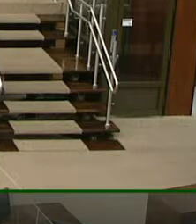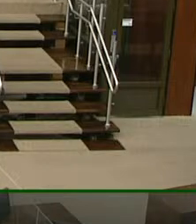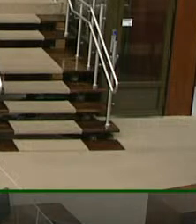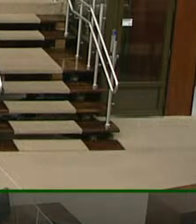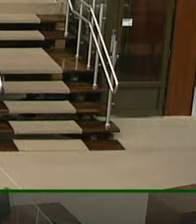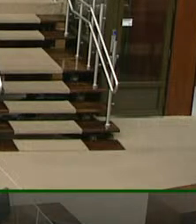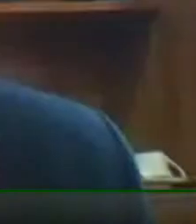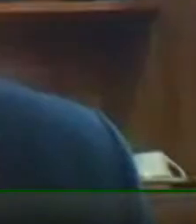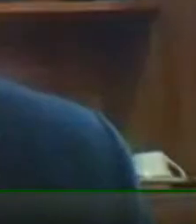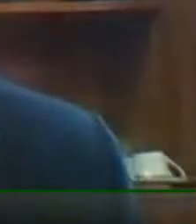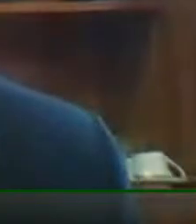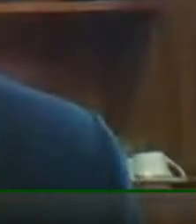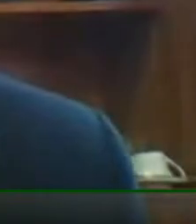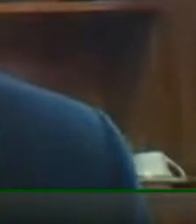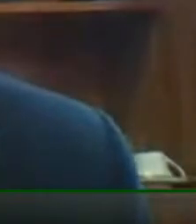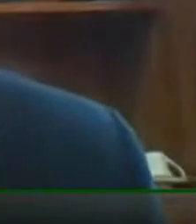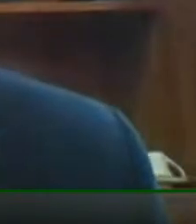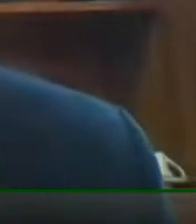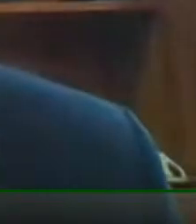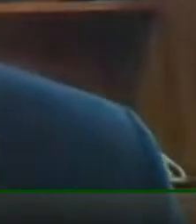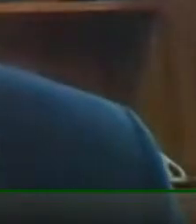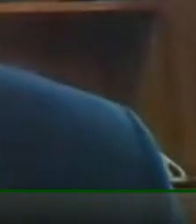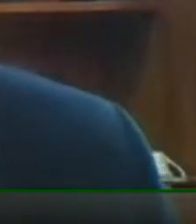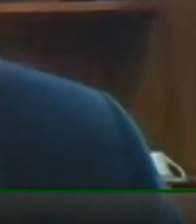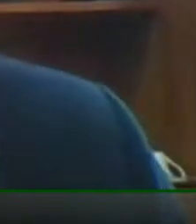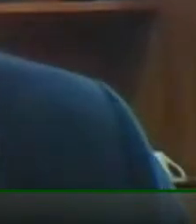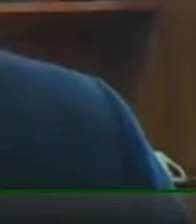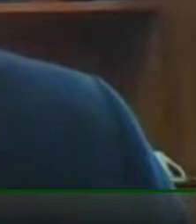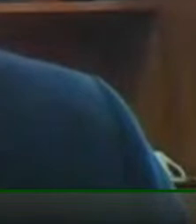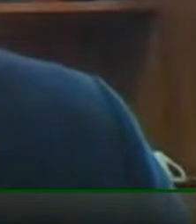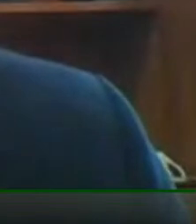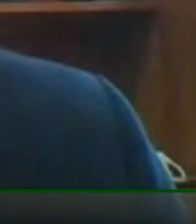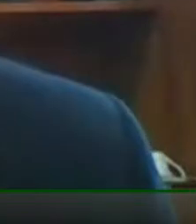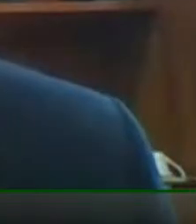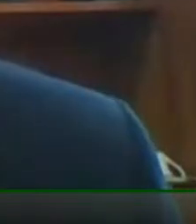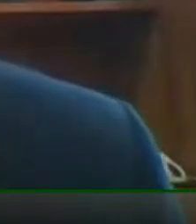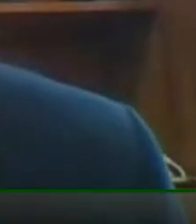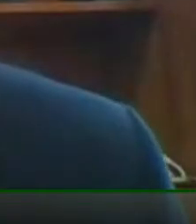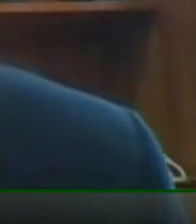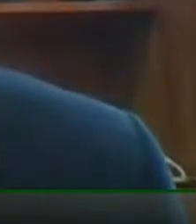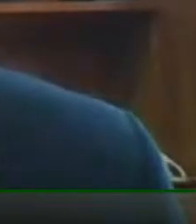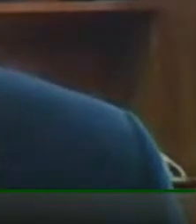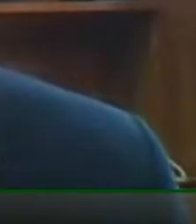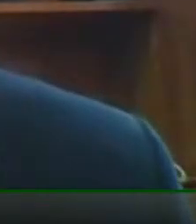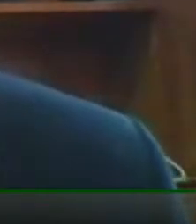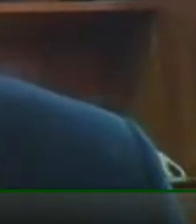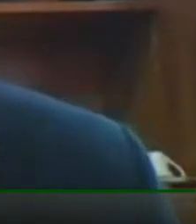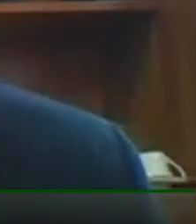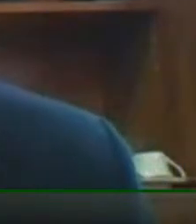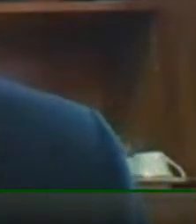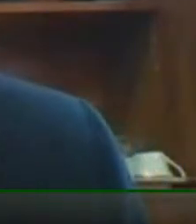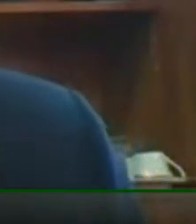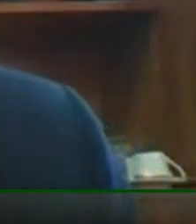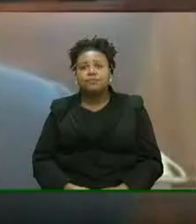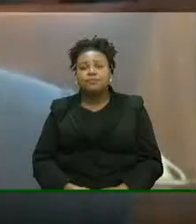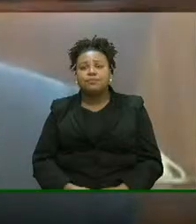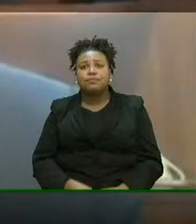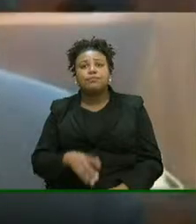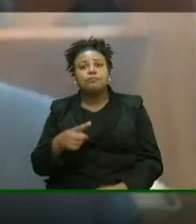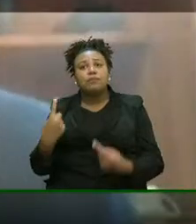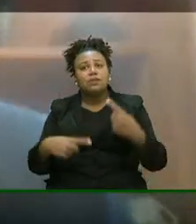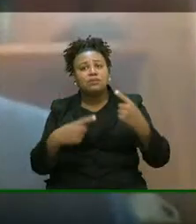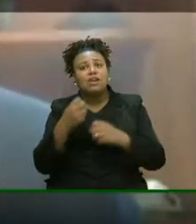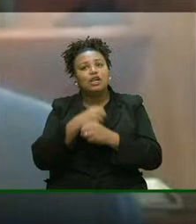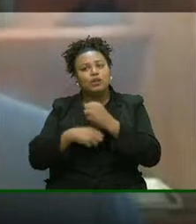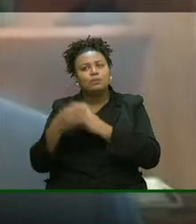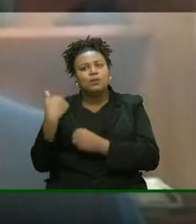Detran. O deputado Elton fez levantou um ponto importante. Nós fizemos um pedido de informação durante todo esse debate